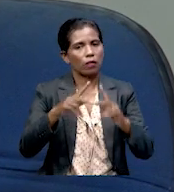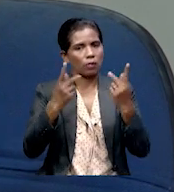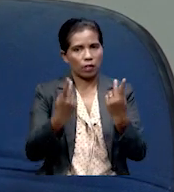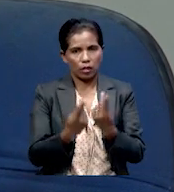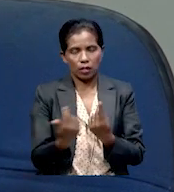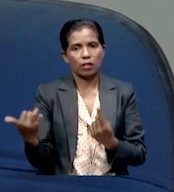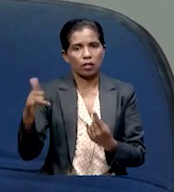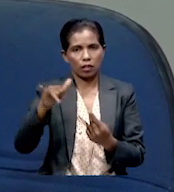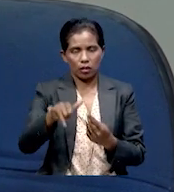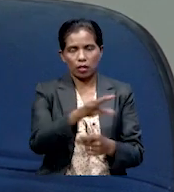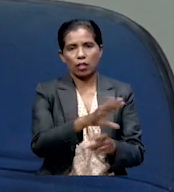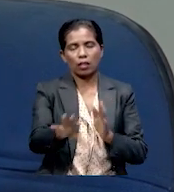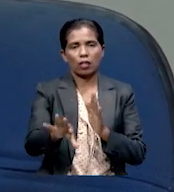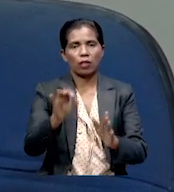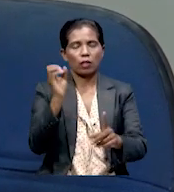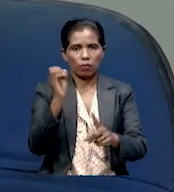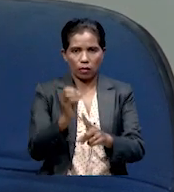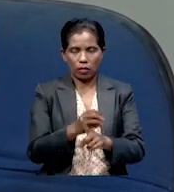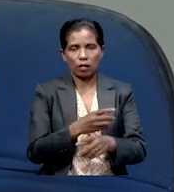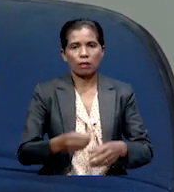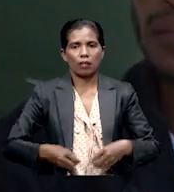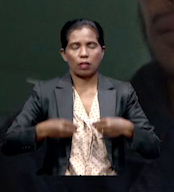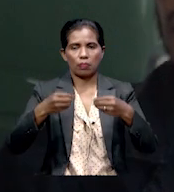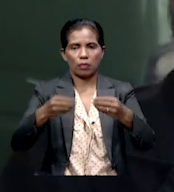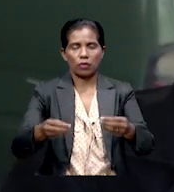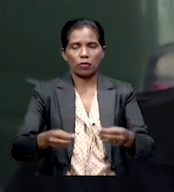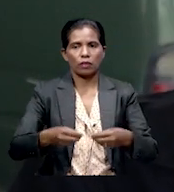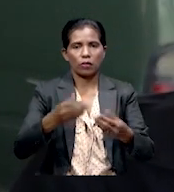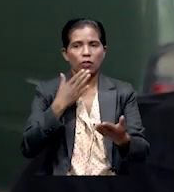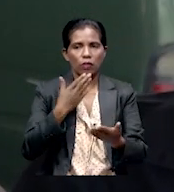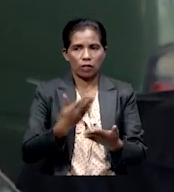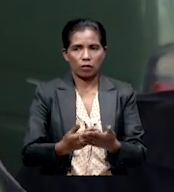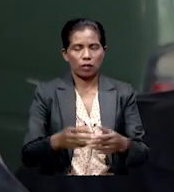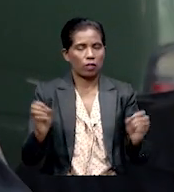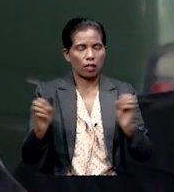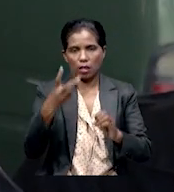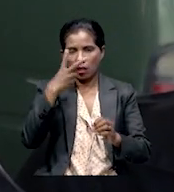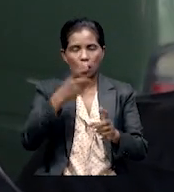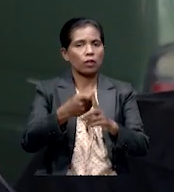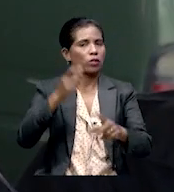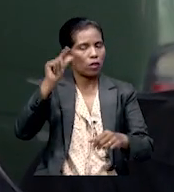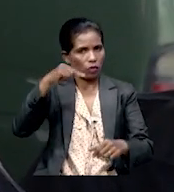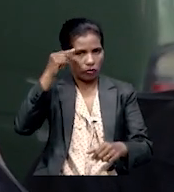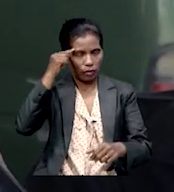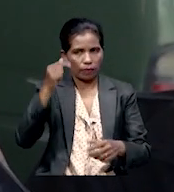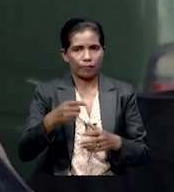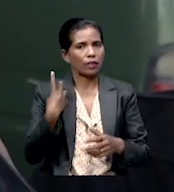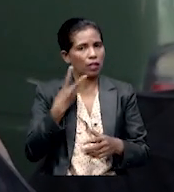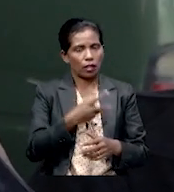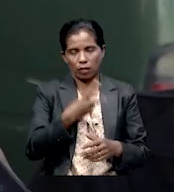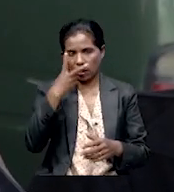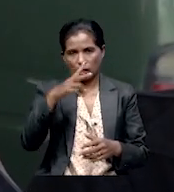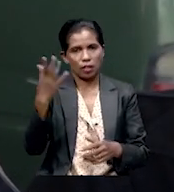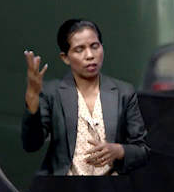reta nona oportunidade bele moço fornece o dia falta controle sim governo rasi itare e